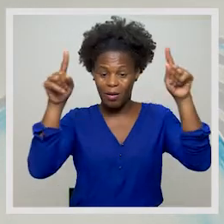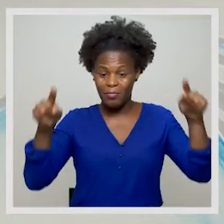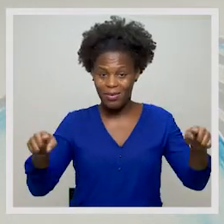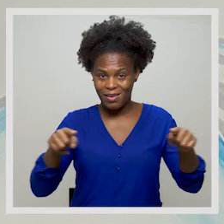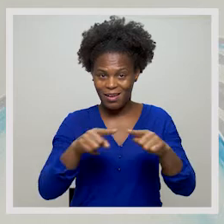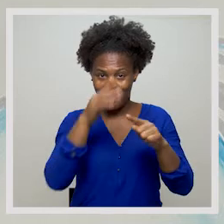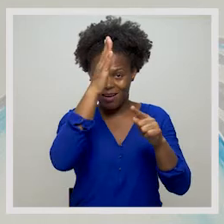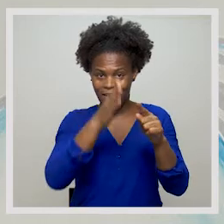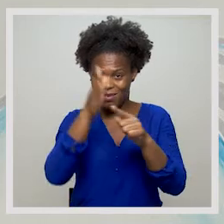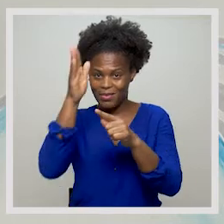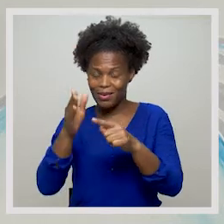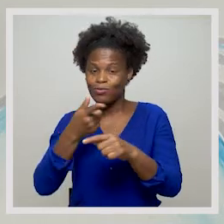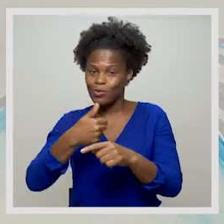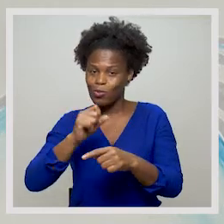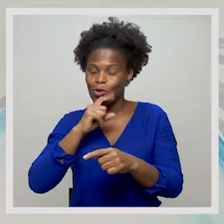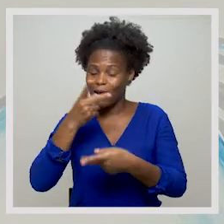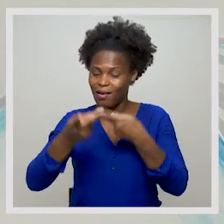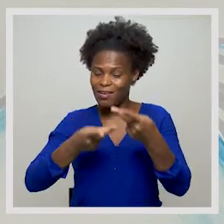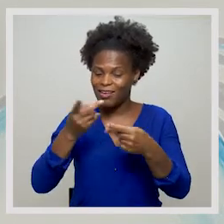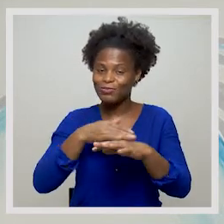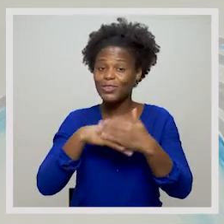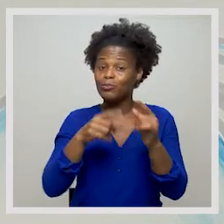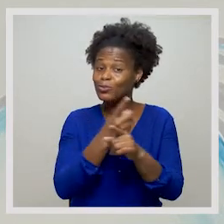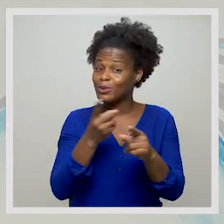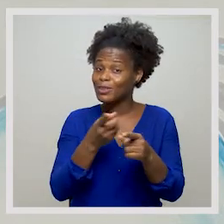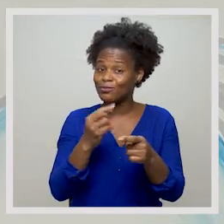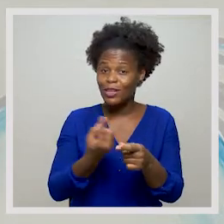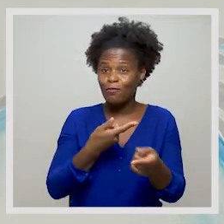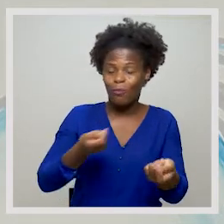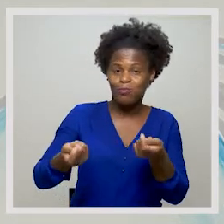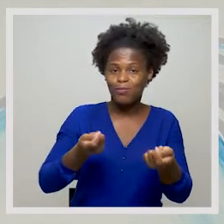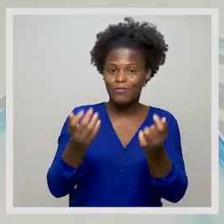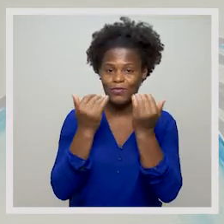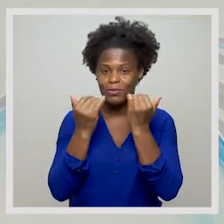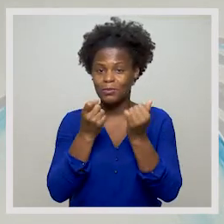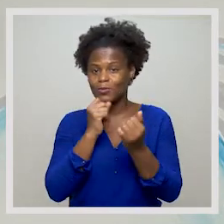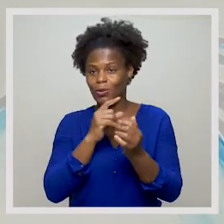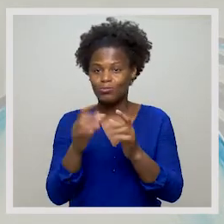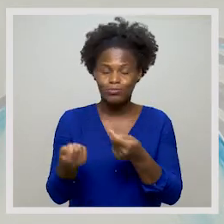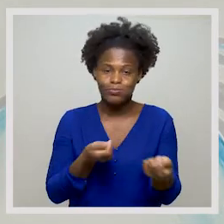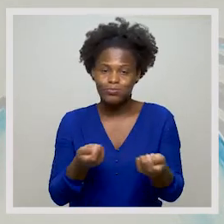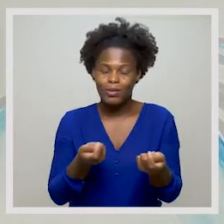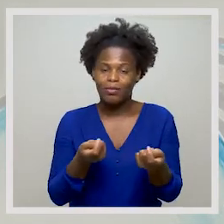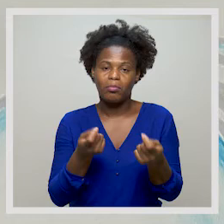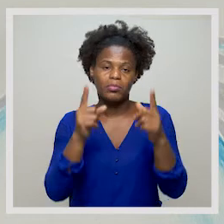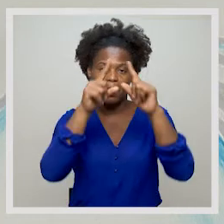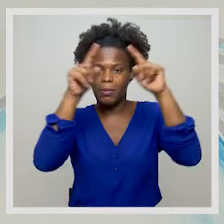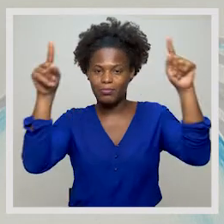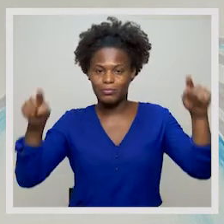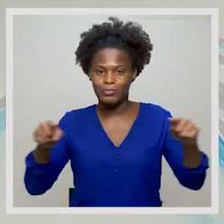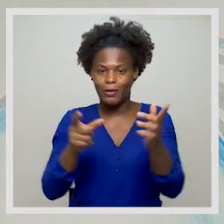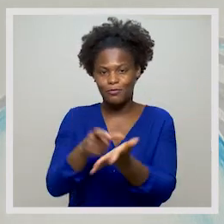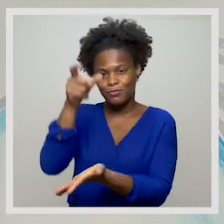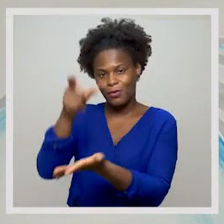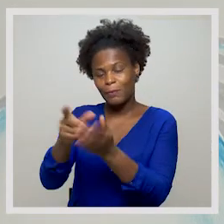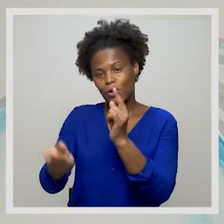fazer algumas análises. É para isso que serve a organização dos dados. Organizamos os dados, pode ser em tabela, pode ser em gráfico,